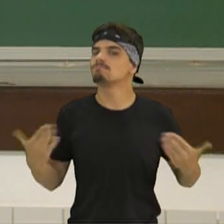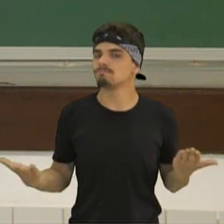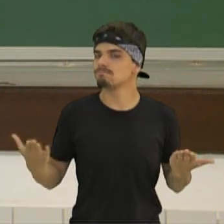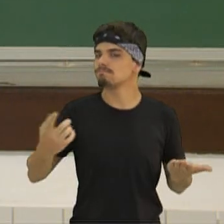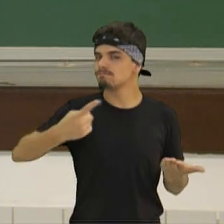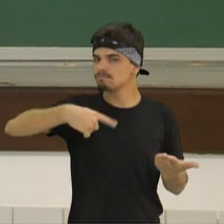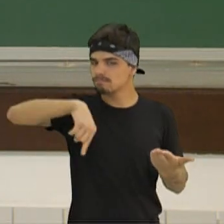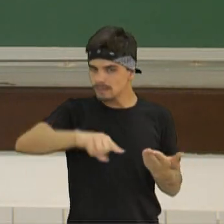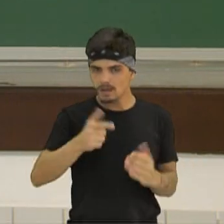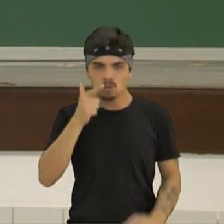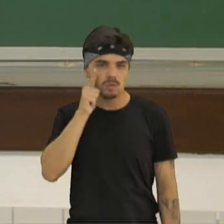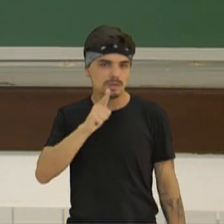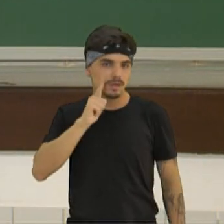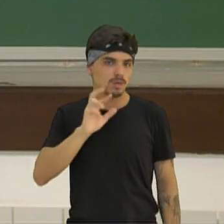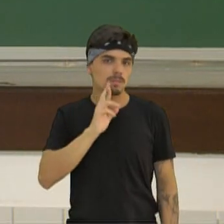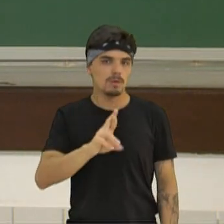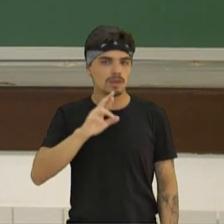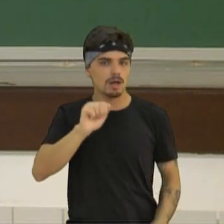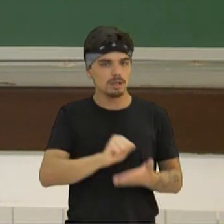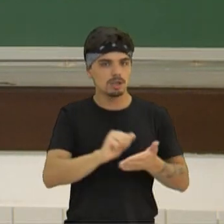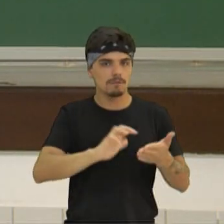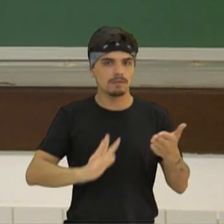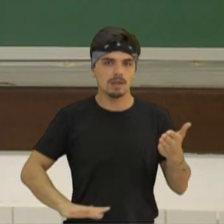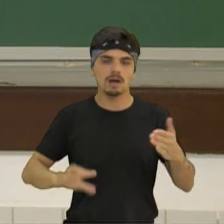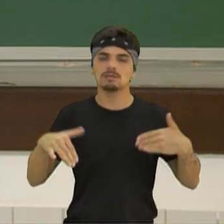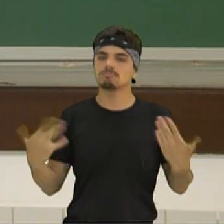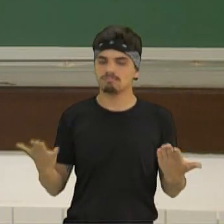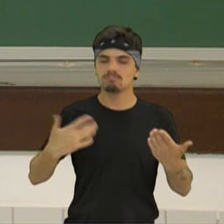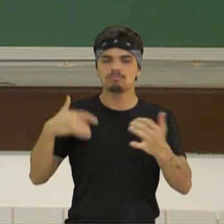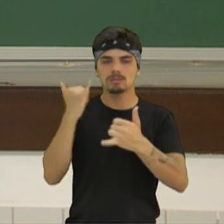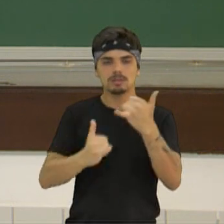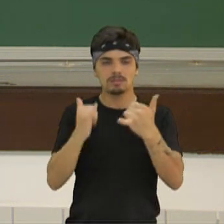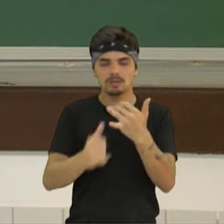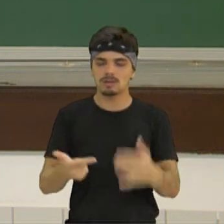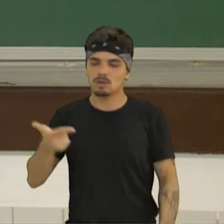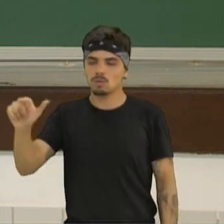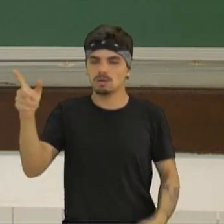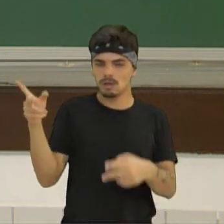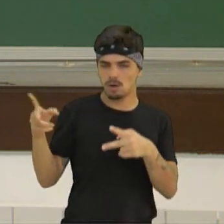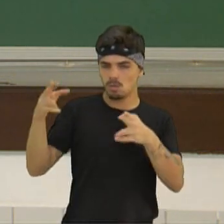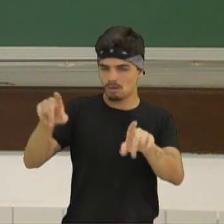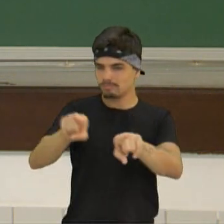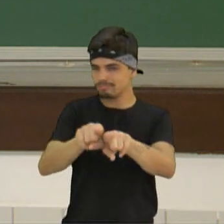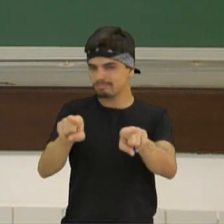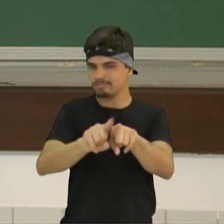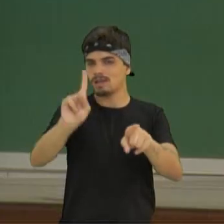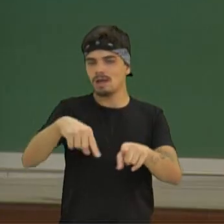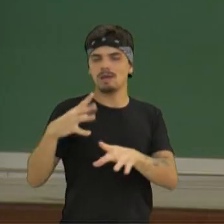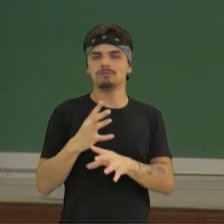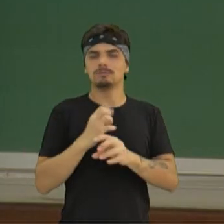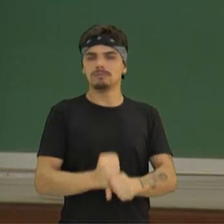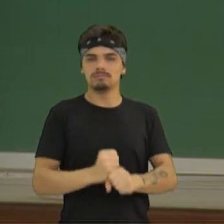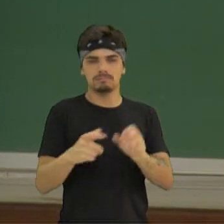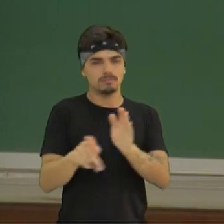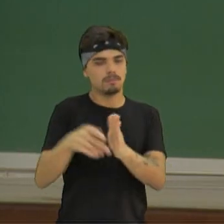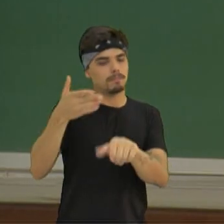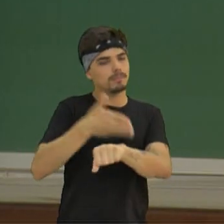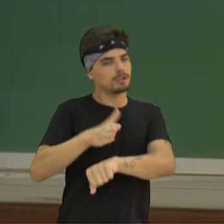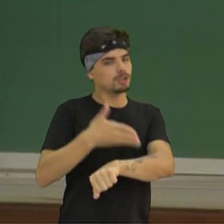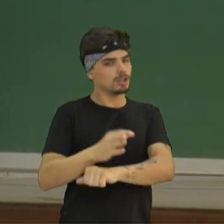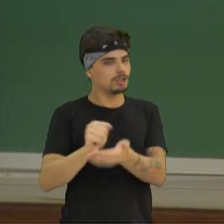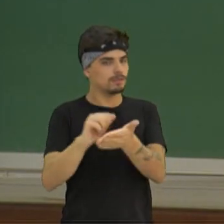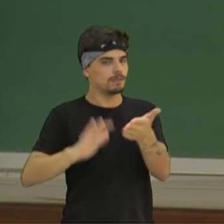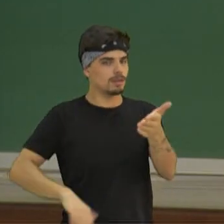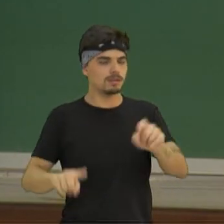E aí, pessoal, conseguiram resolver esse exercício? Quer dizer, semelhante ao outro, né? É um reforço, na verdade, um